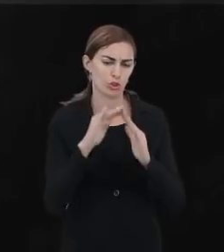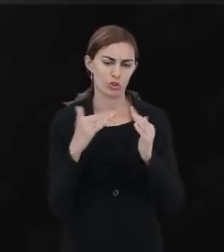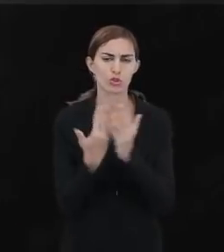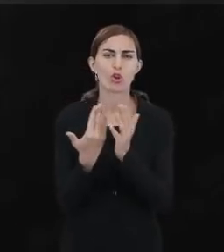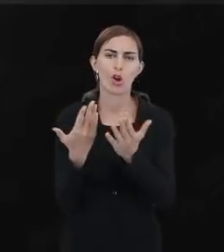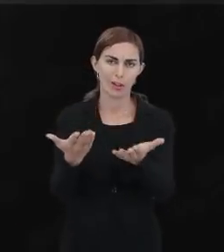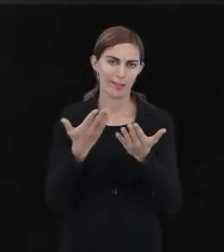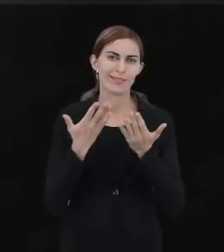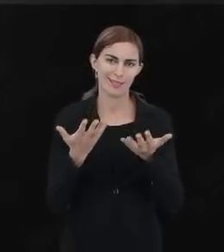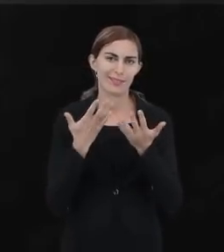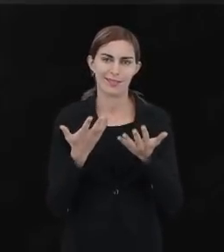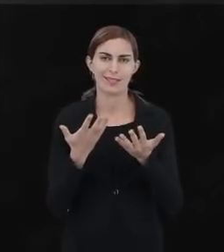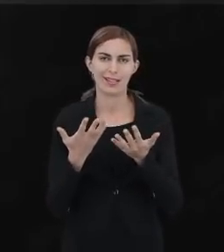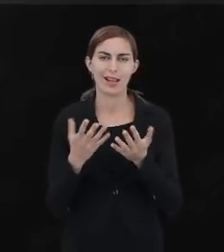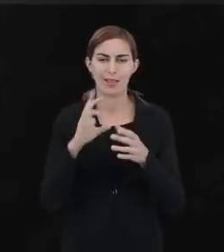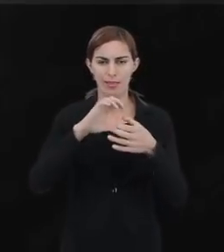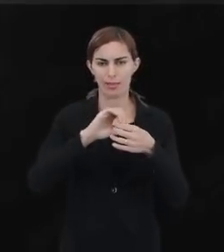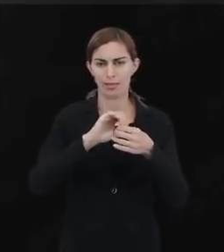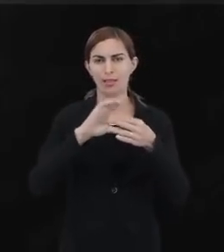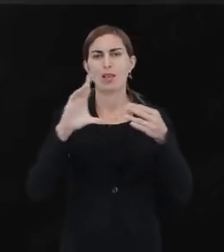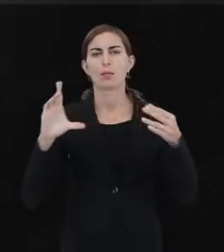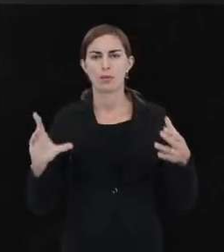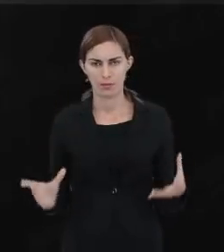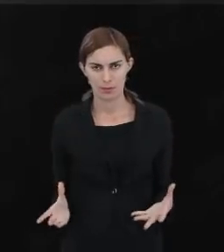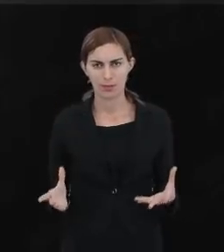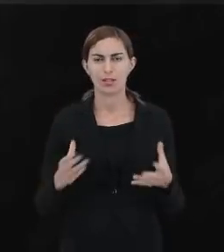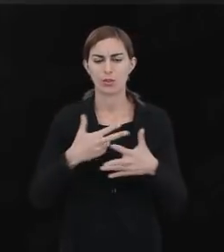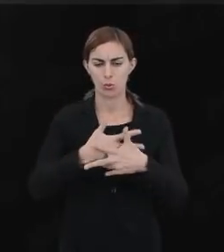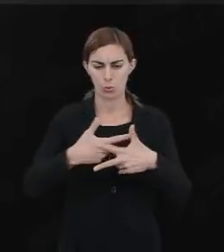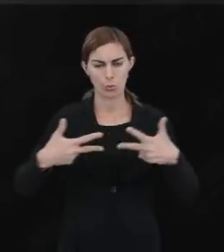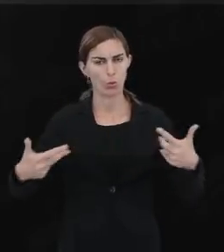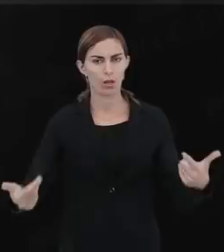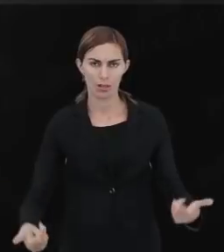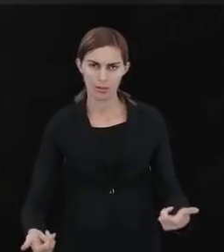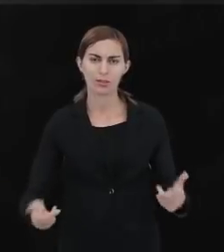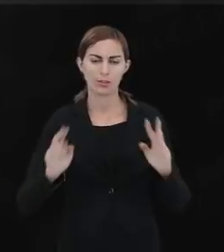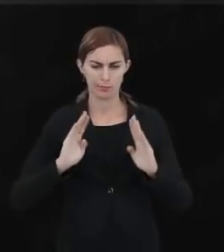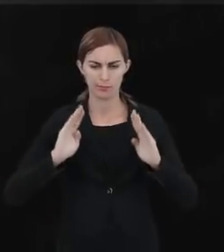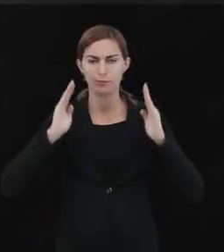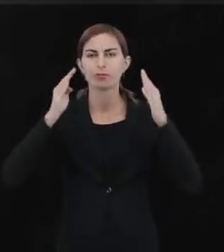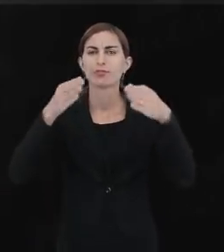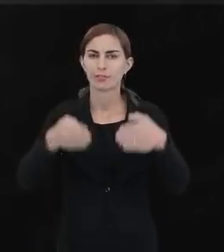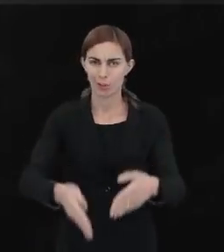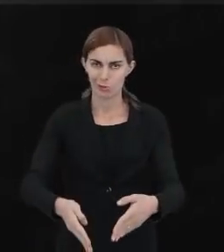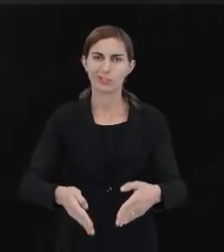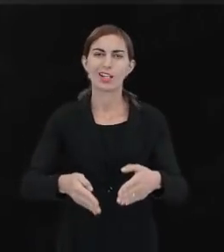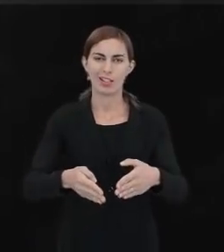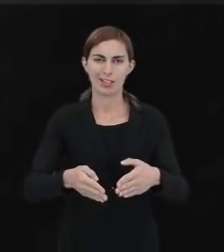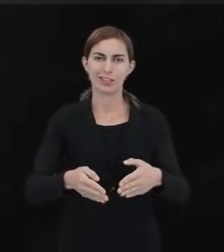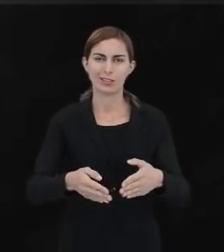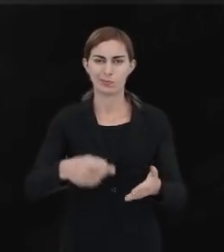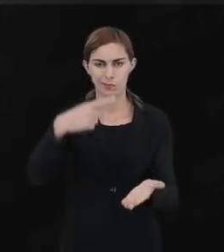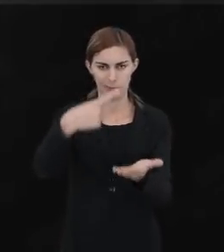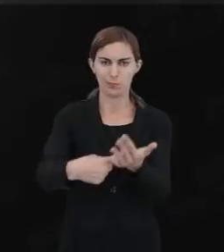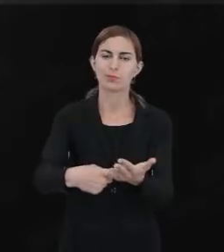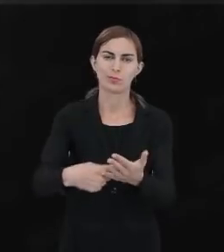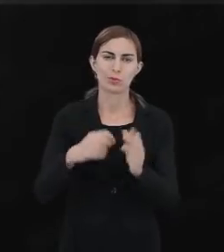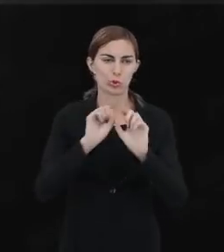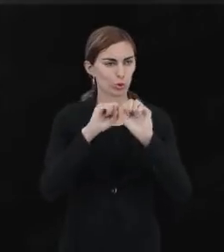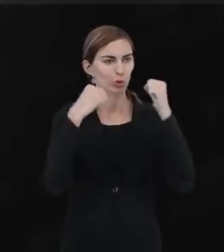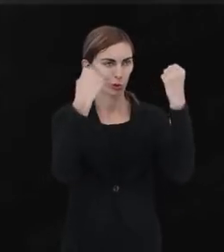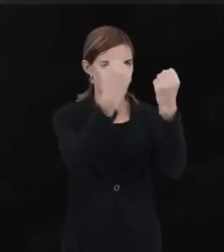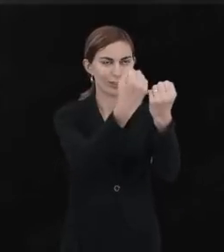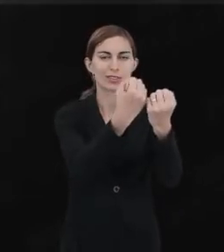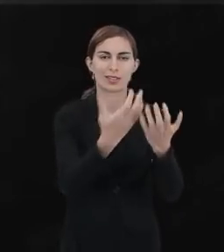escola que se quer é democrática é de qualidade e voltada para um compromisso com a sociedade